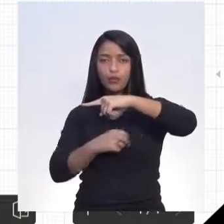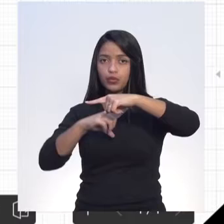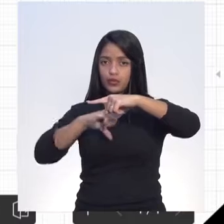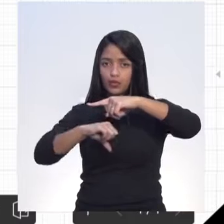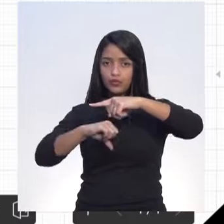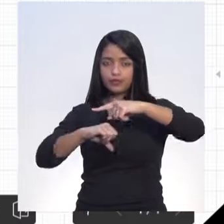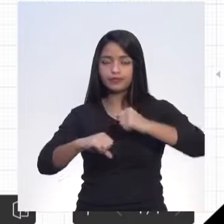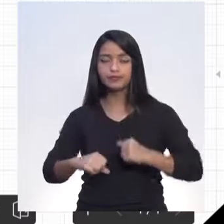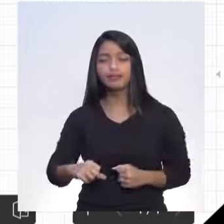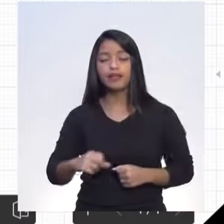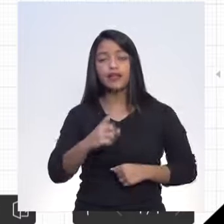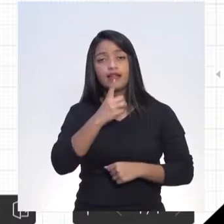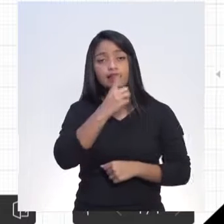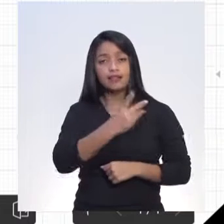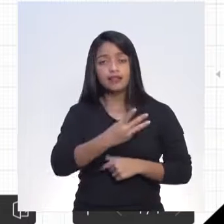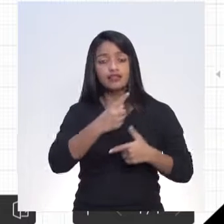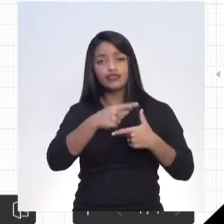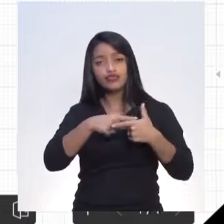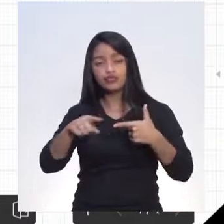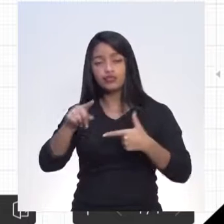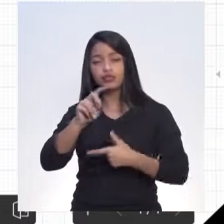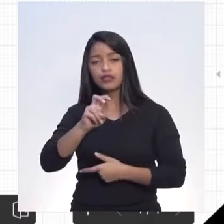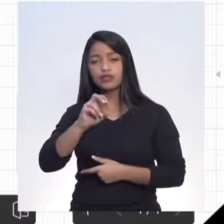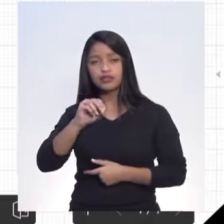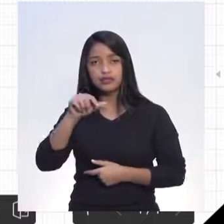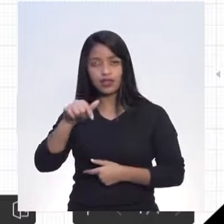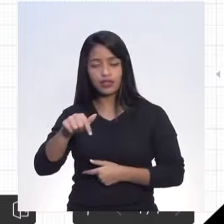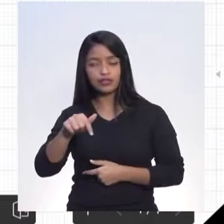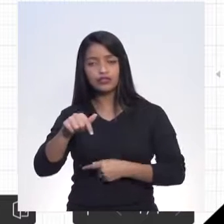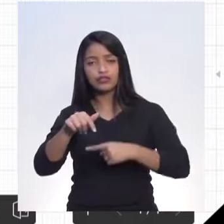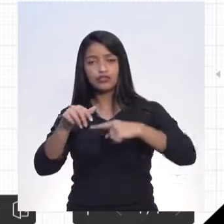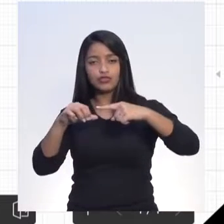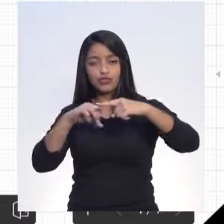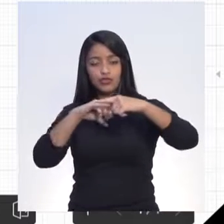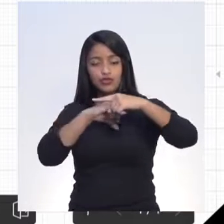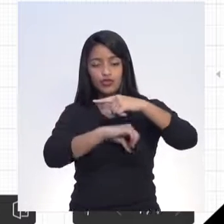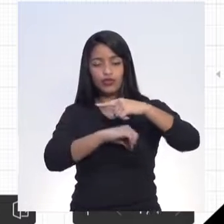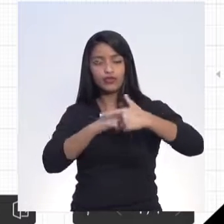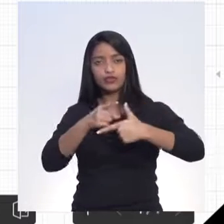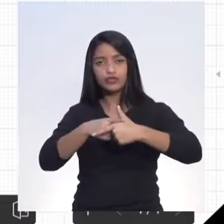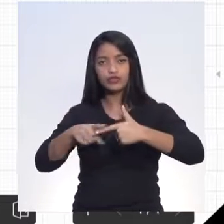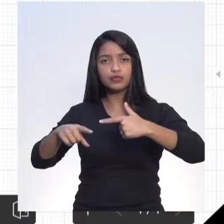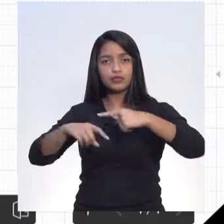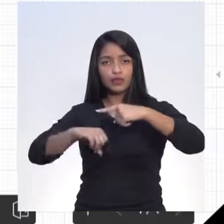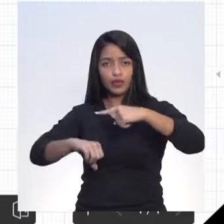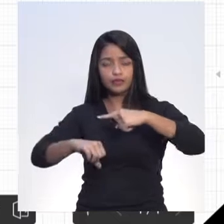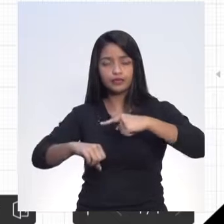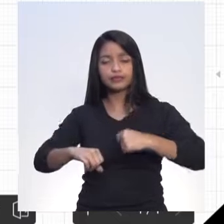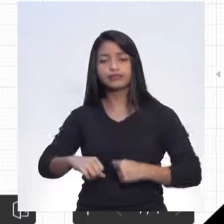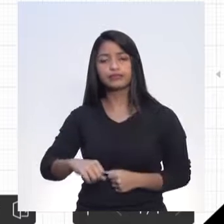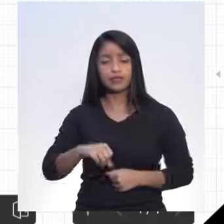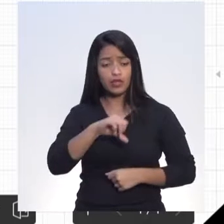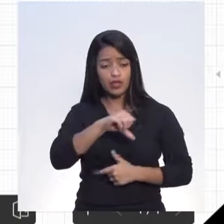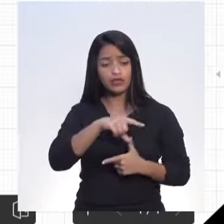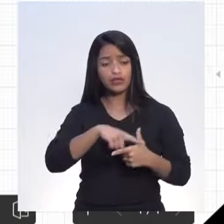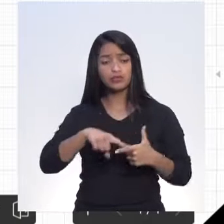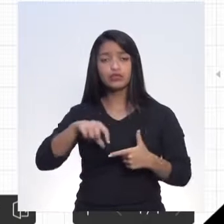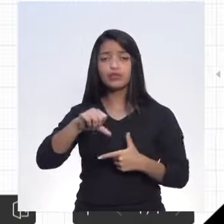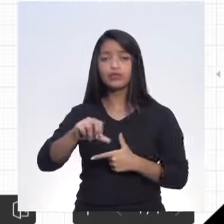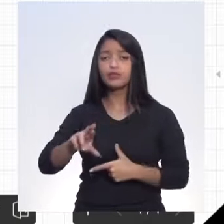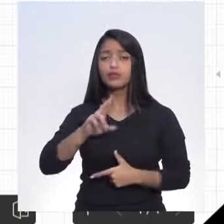por 507. E, no caso, 9 dividido por 9. 9 por 9 é 1, então